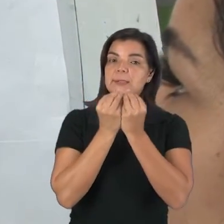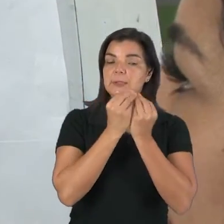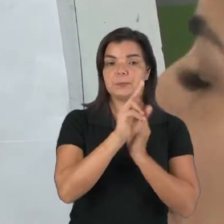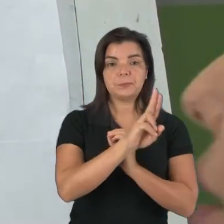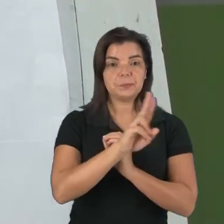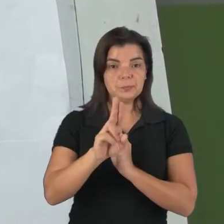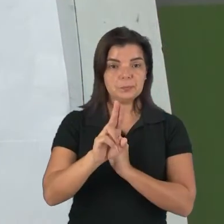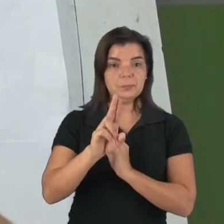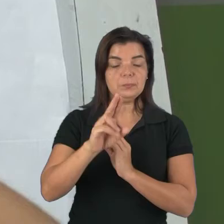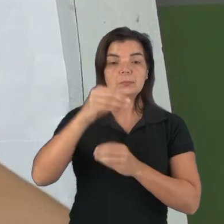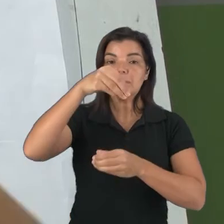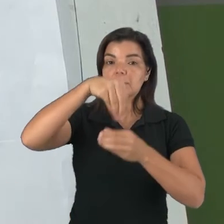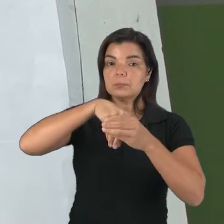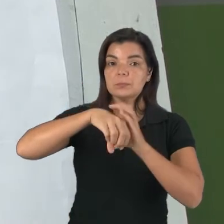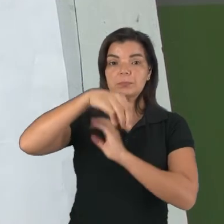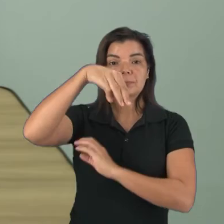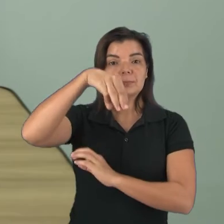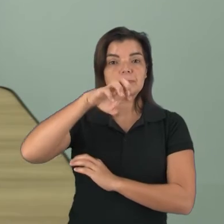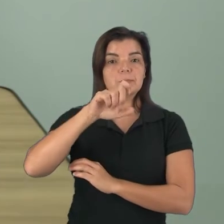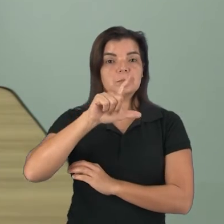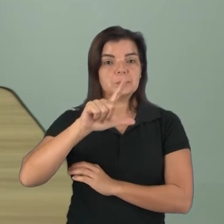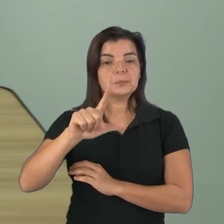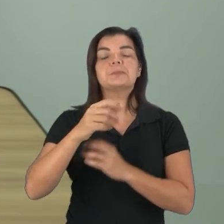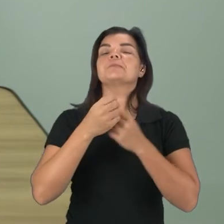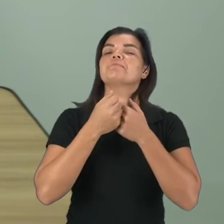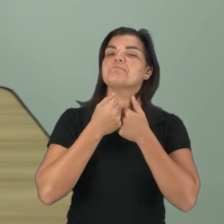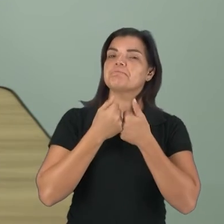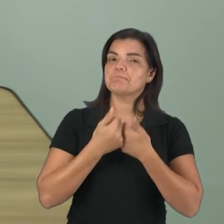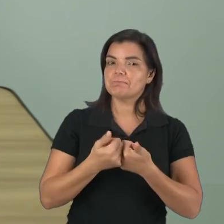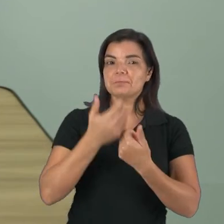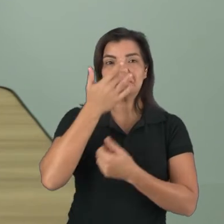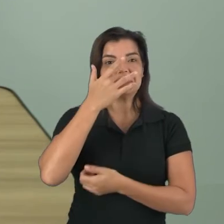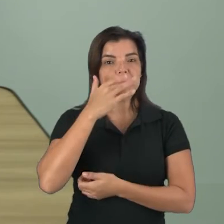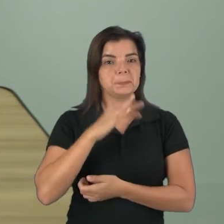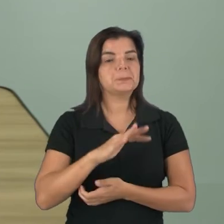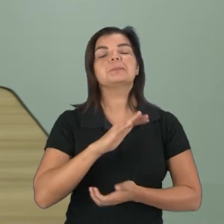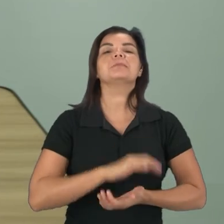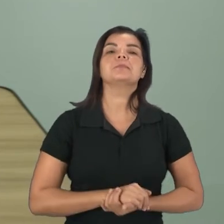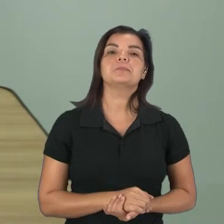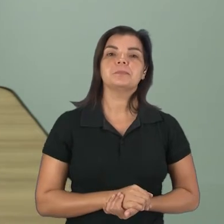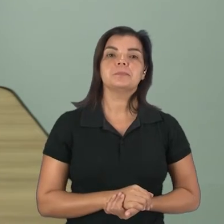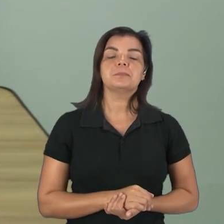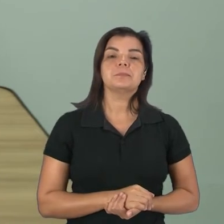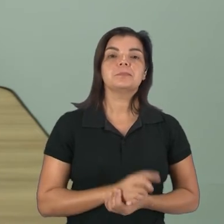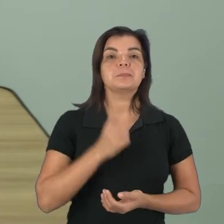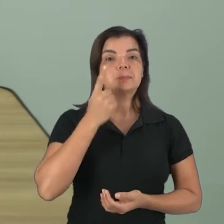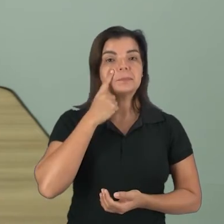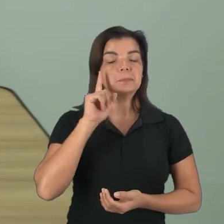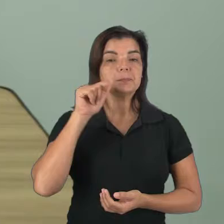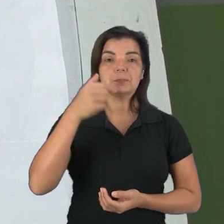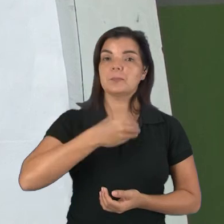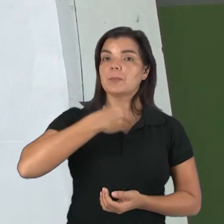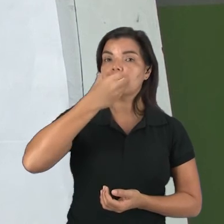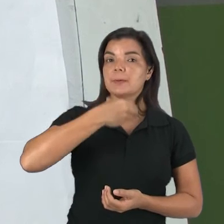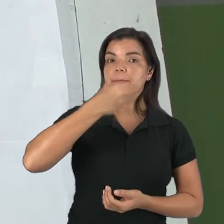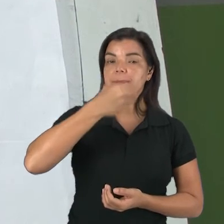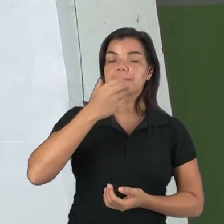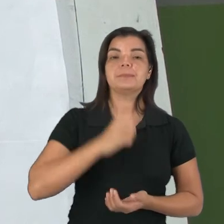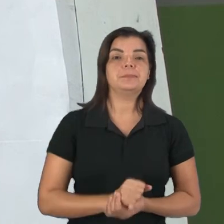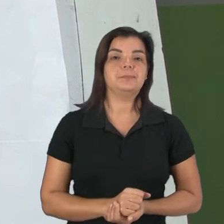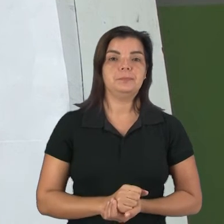está a palavra Mel muito bem crianças agora vamos ver esta outra fruta